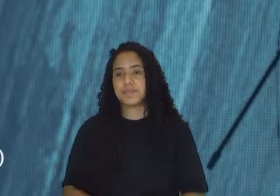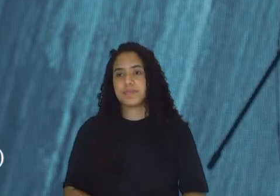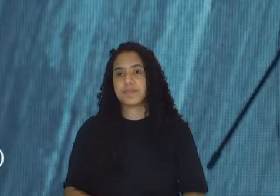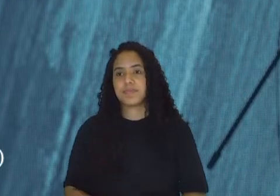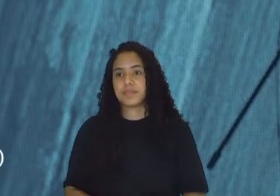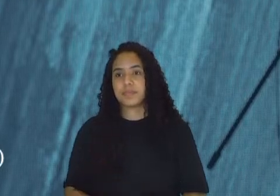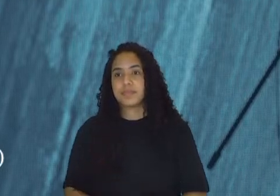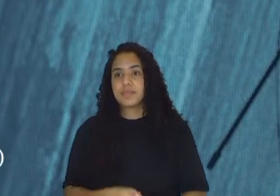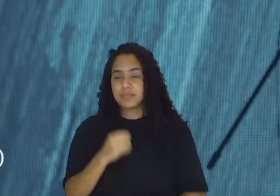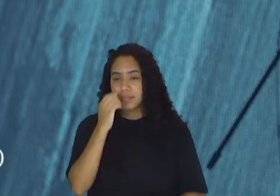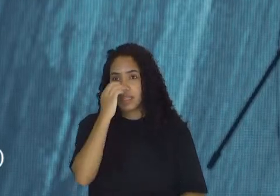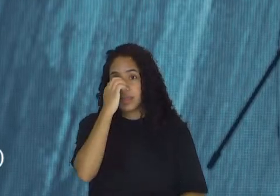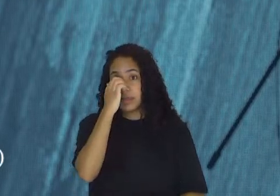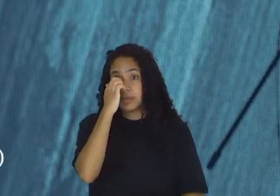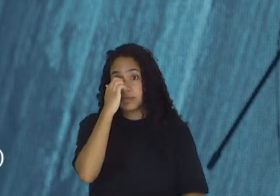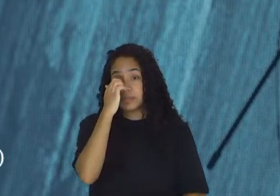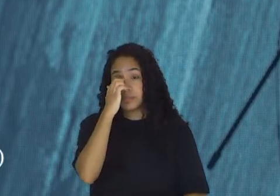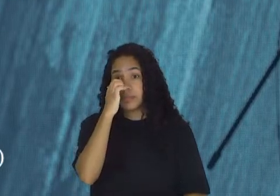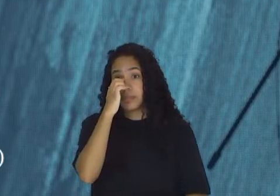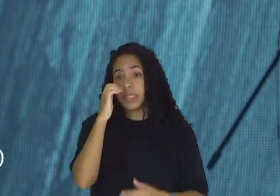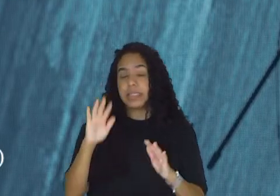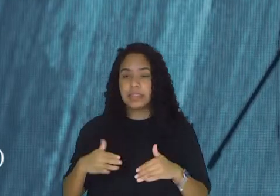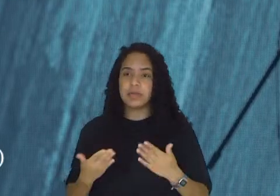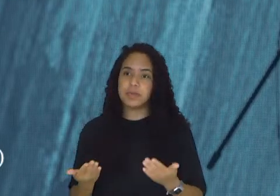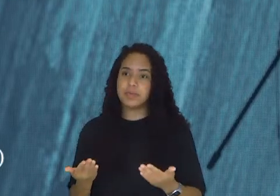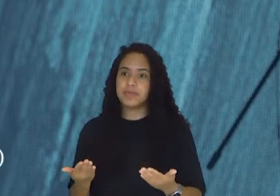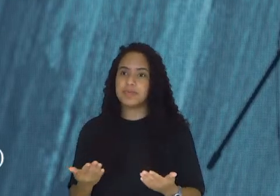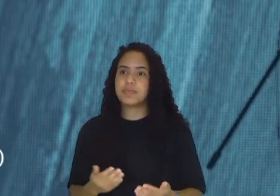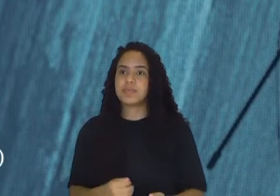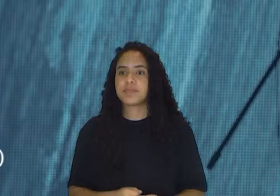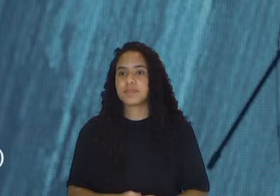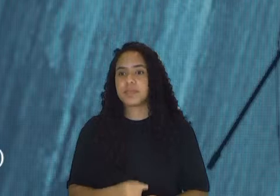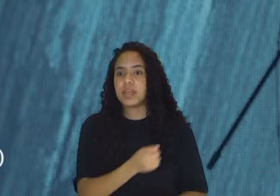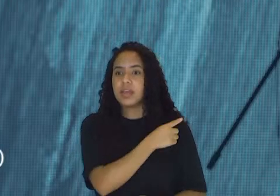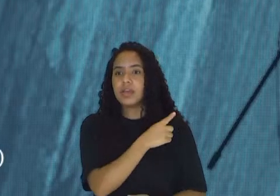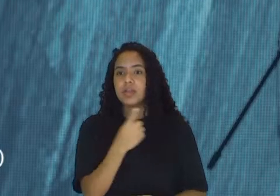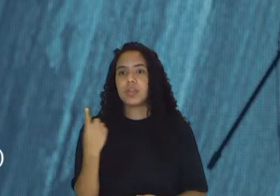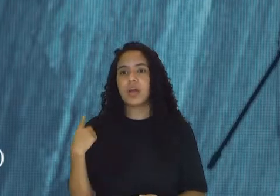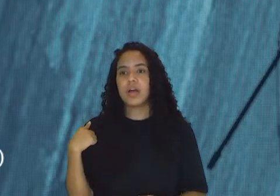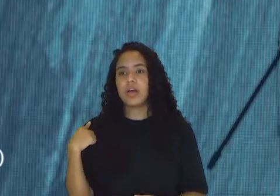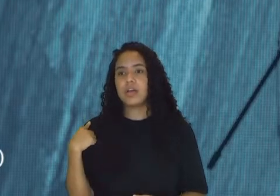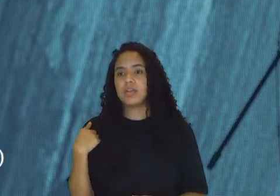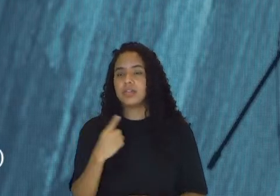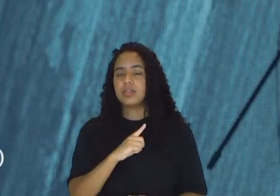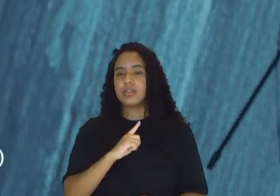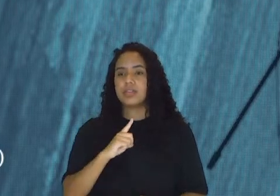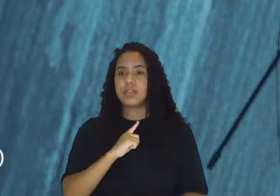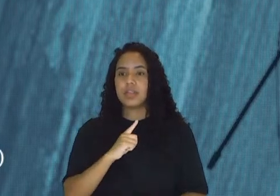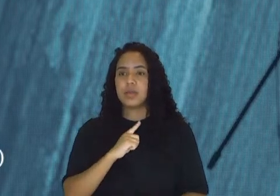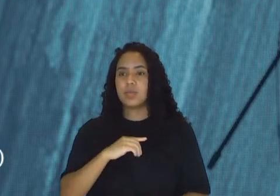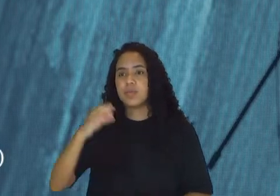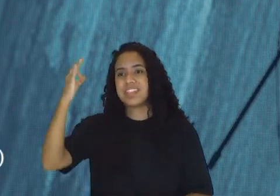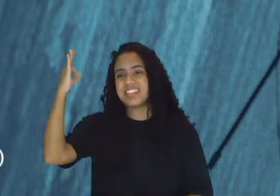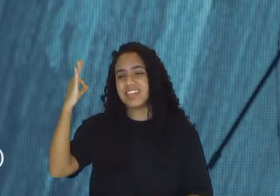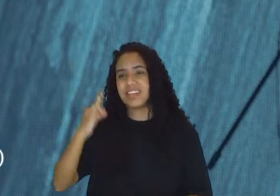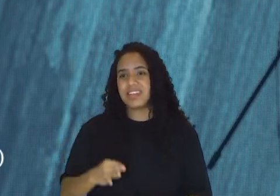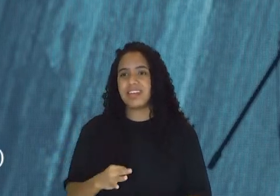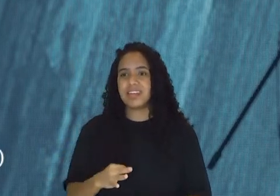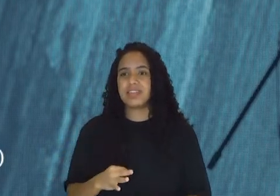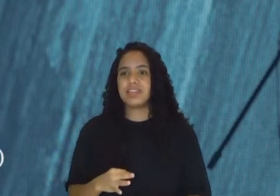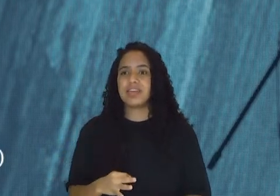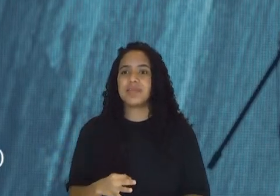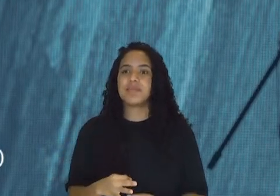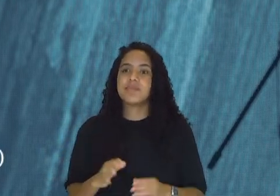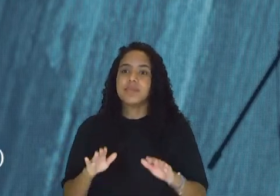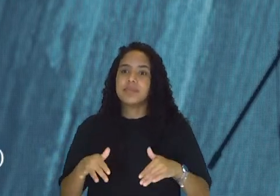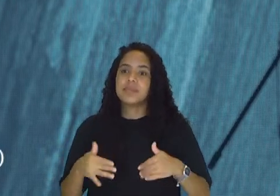a gente tem essa certeza, essa confiança de filhos, a nossa boca vai começar a declarar que o seu pai sempre